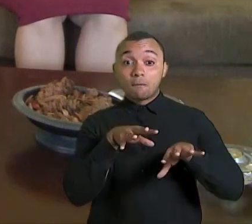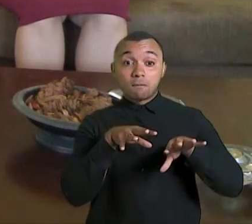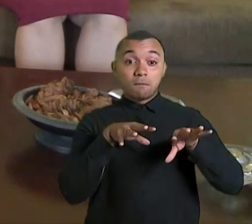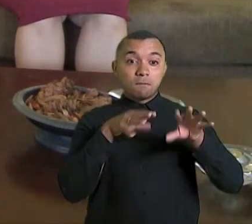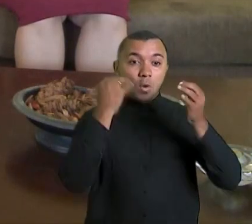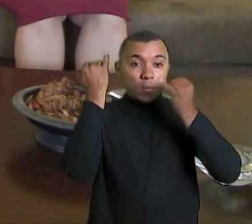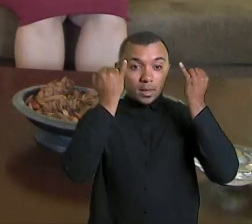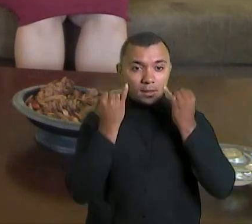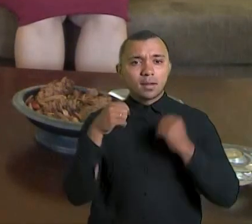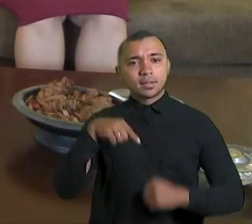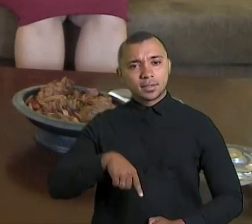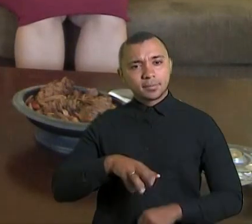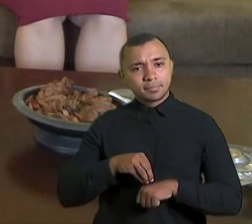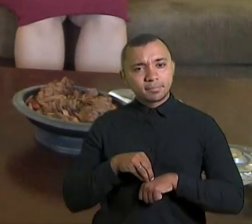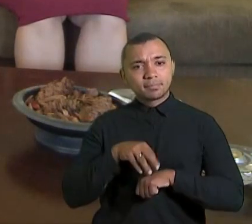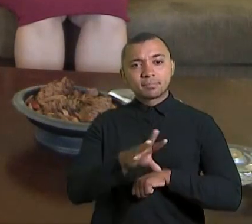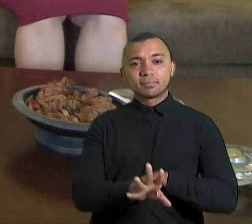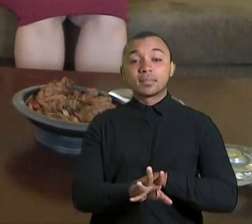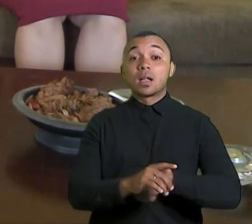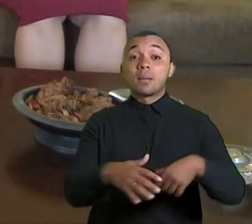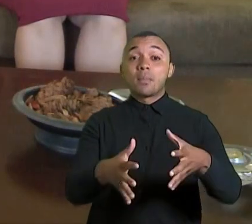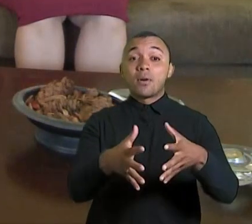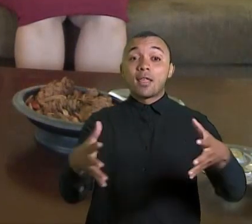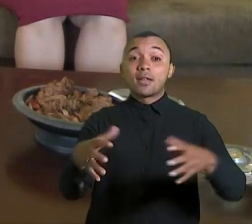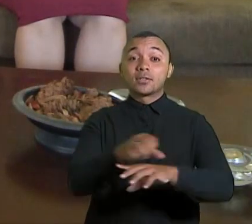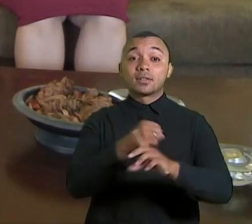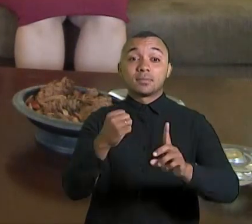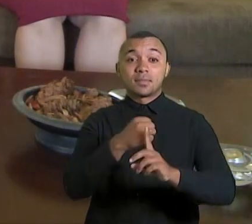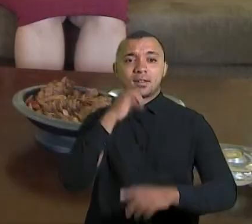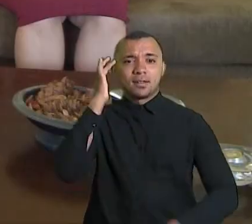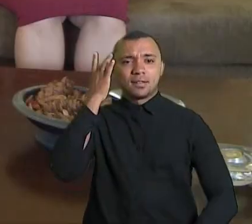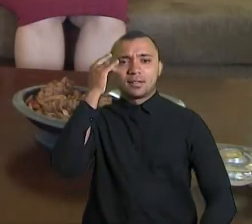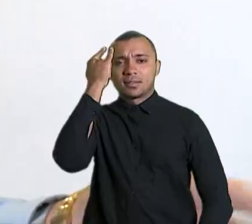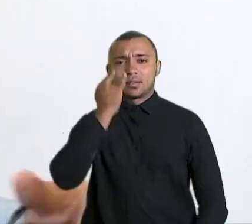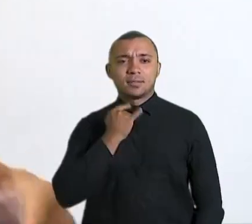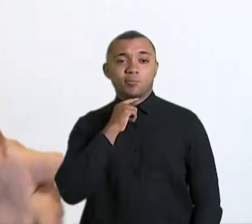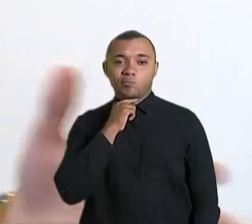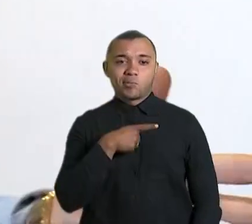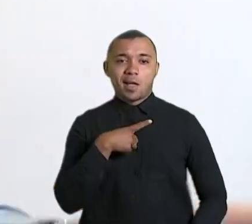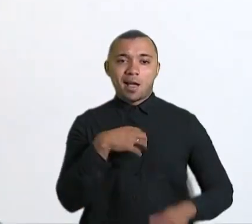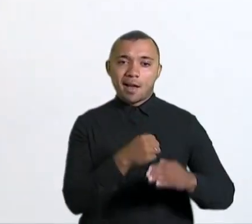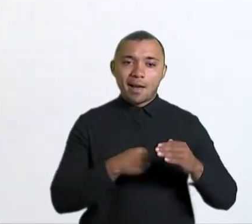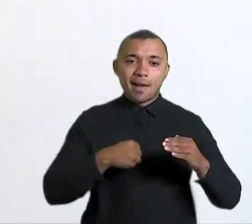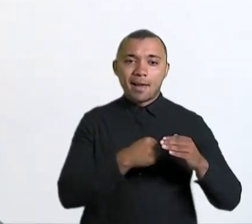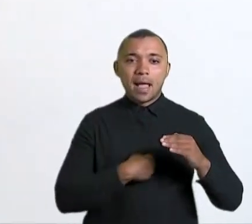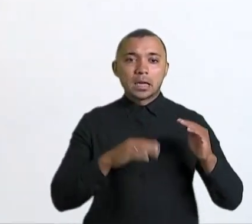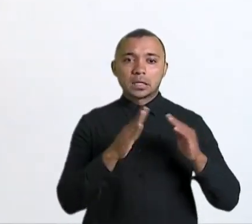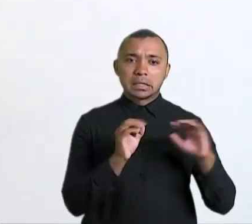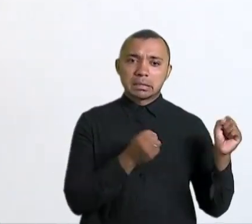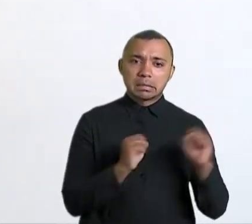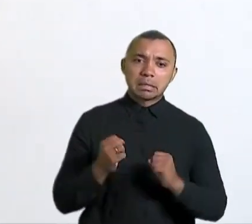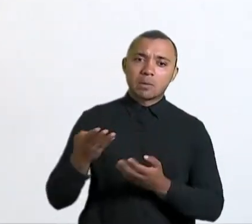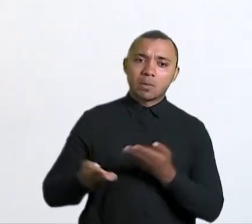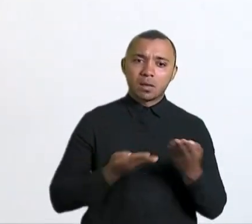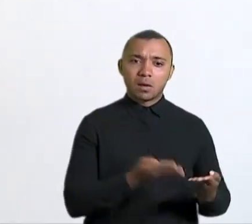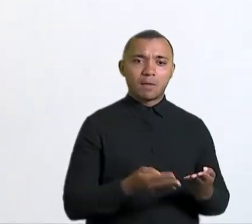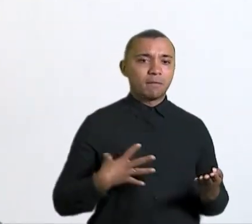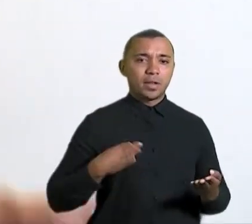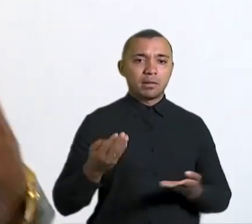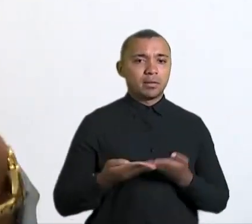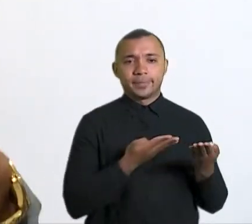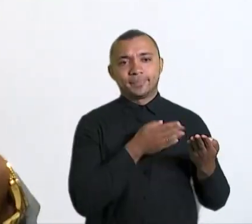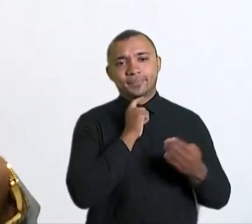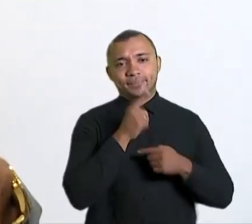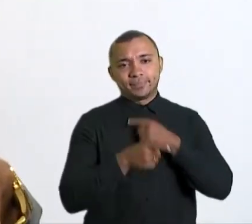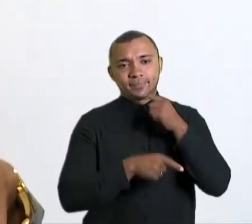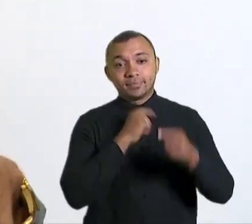informação. Muitas pessoas acham que uma pessoa cega é incapaz de cozinhar, é incapaz de cuidar da sua casa, dos seus filhos. E até